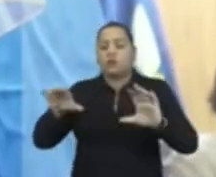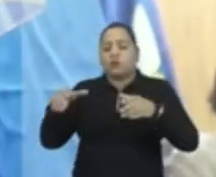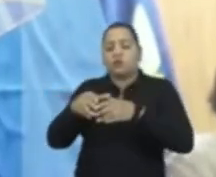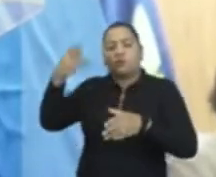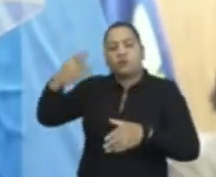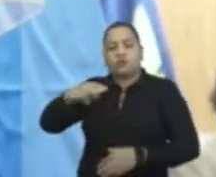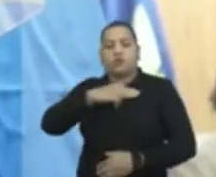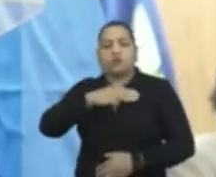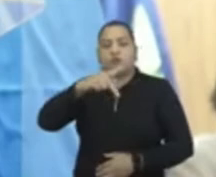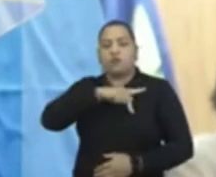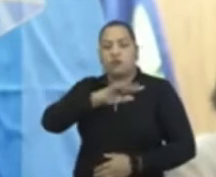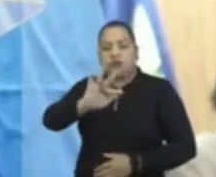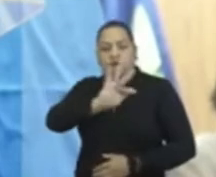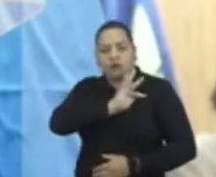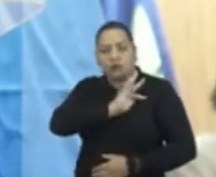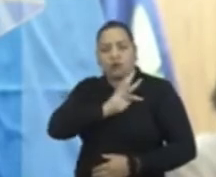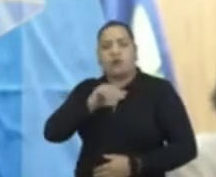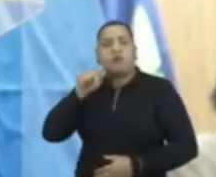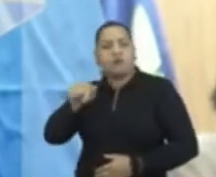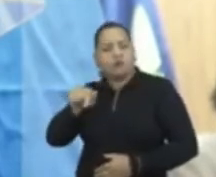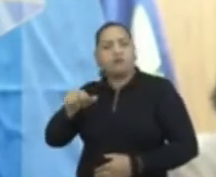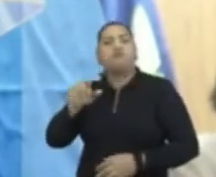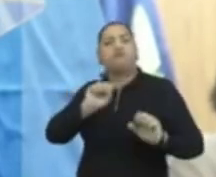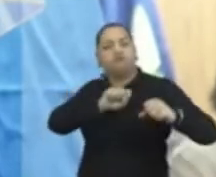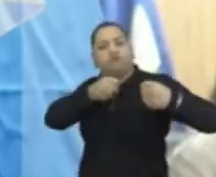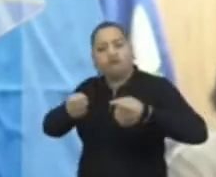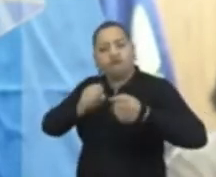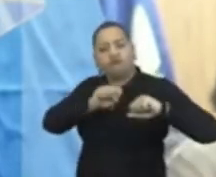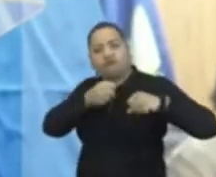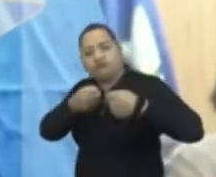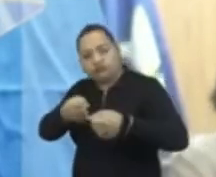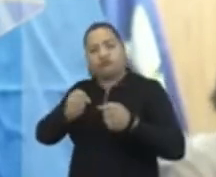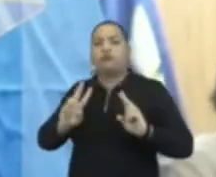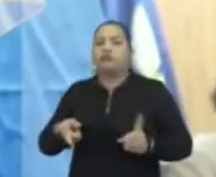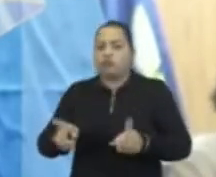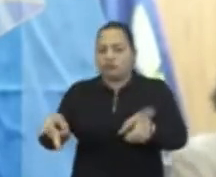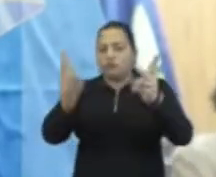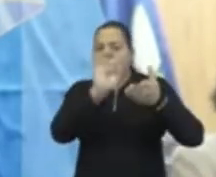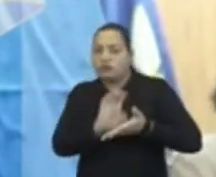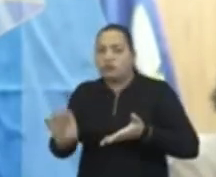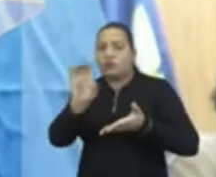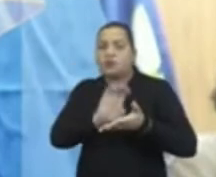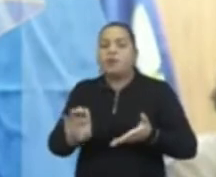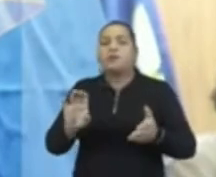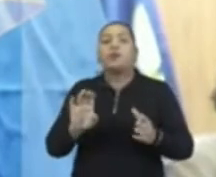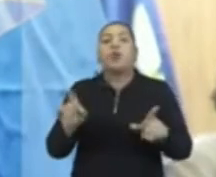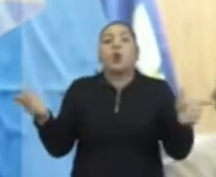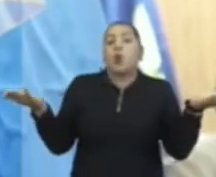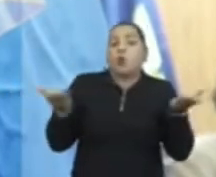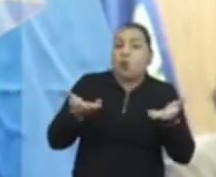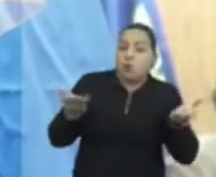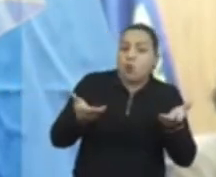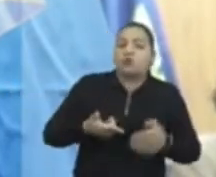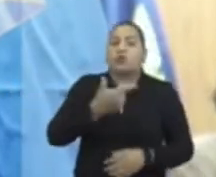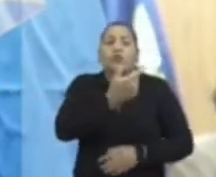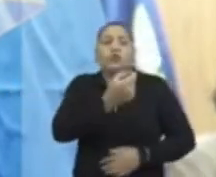Ministério Público Federal não parou de ganhar reforços. E hoje é composta por mais de 200 pessoas